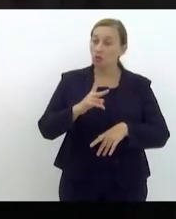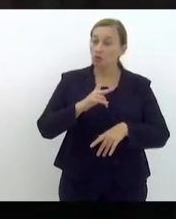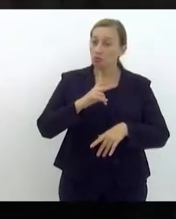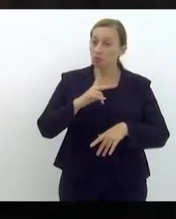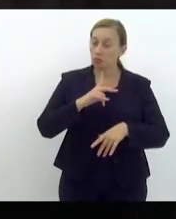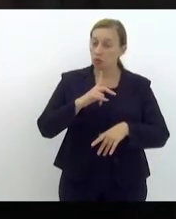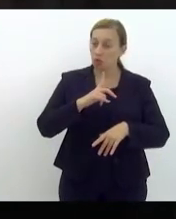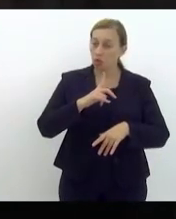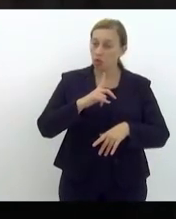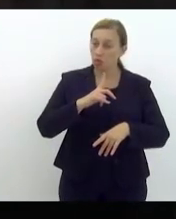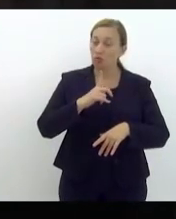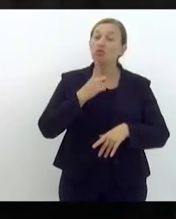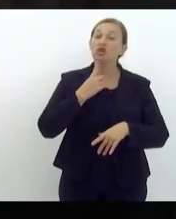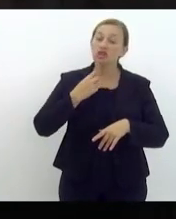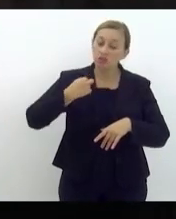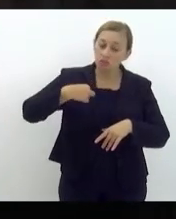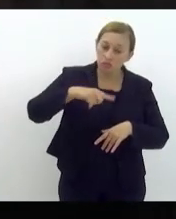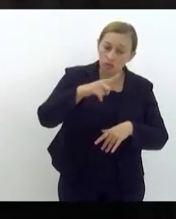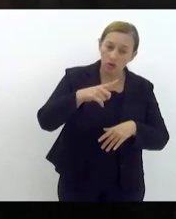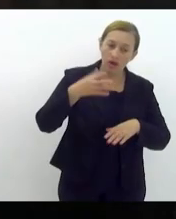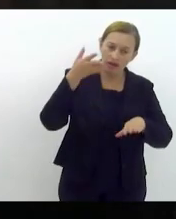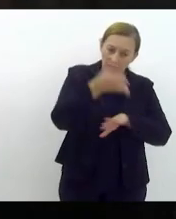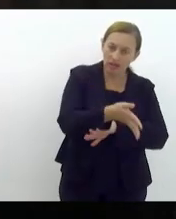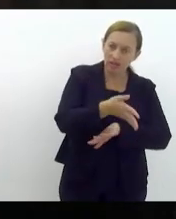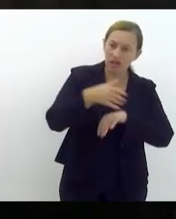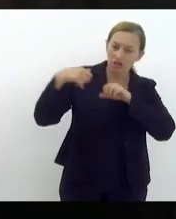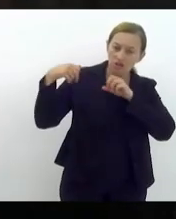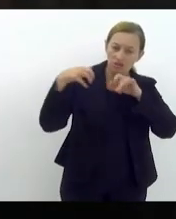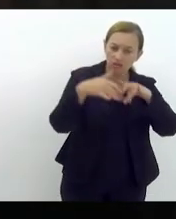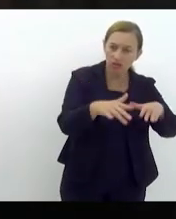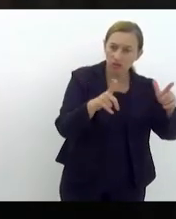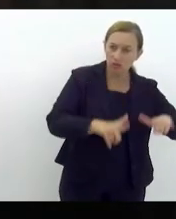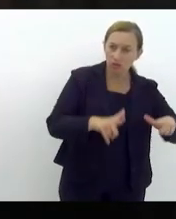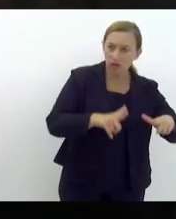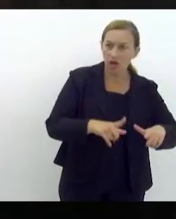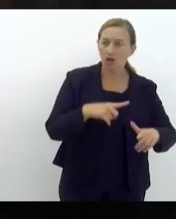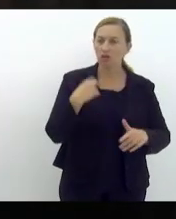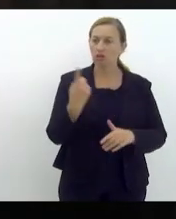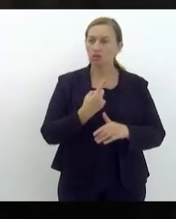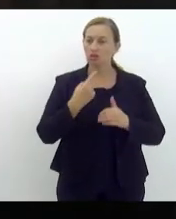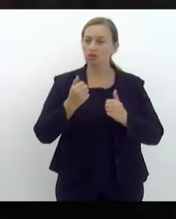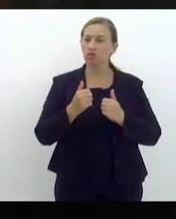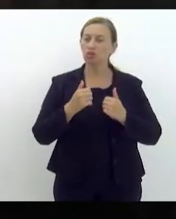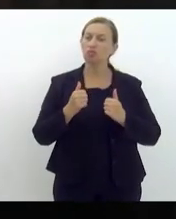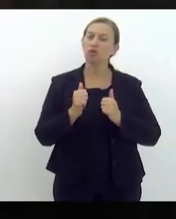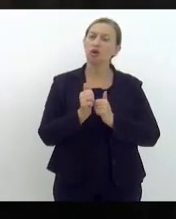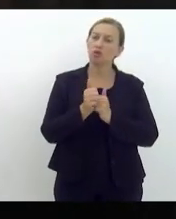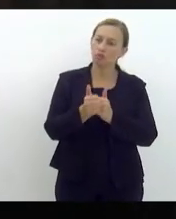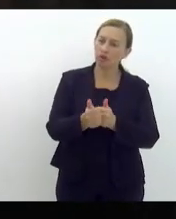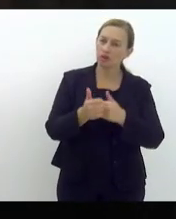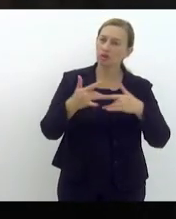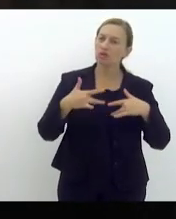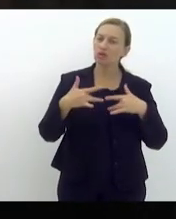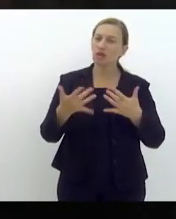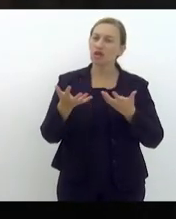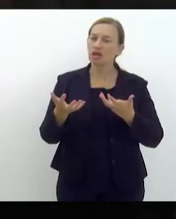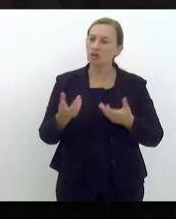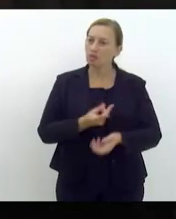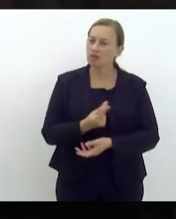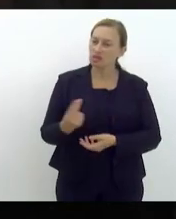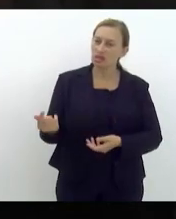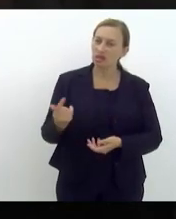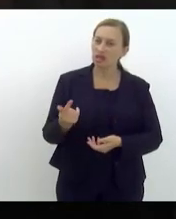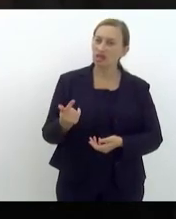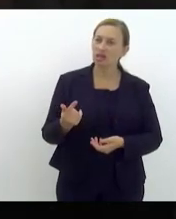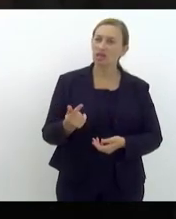nosso mandato tá acompanhando e dizemos desde já que Somos solidários e que queremos uma saída que